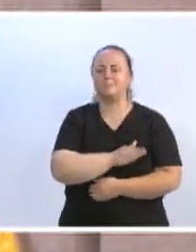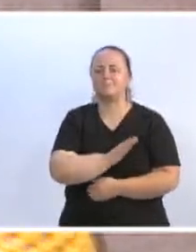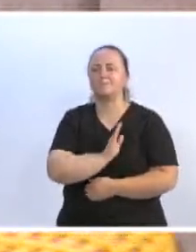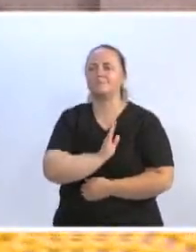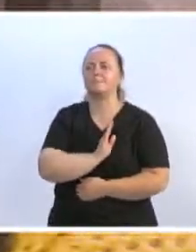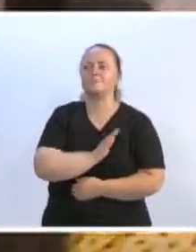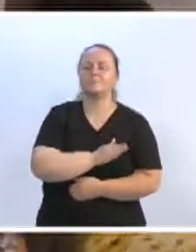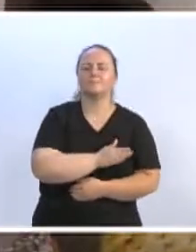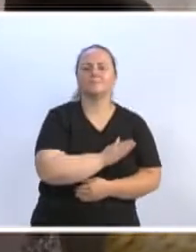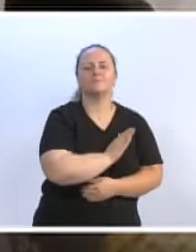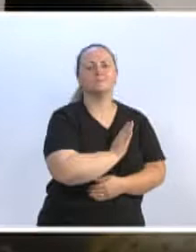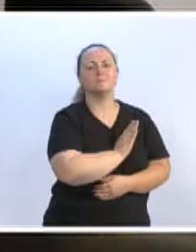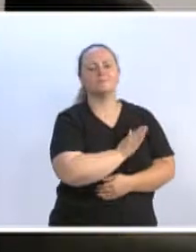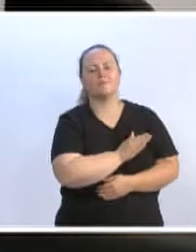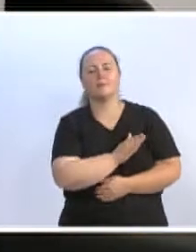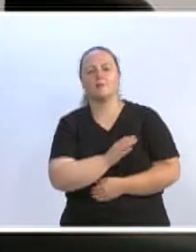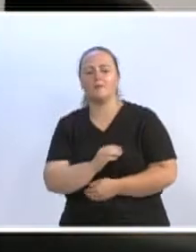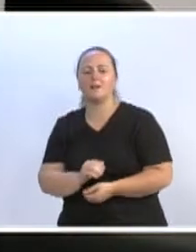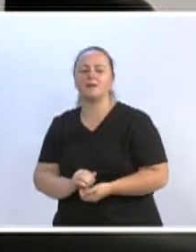escondi,